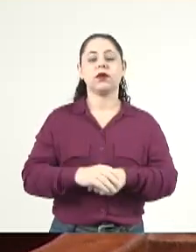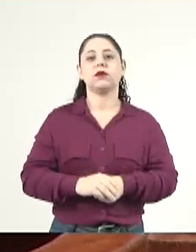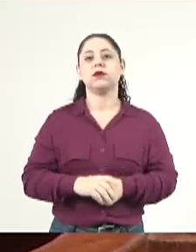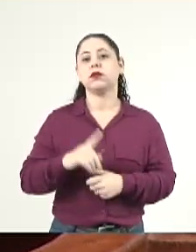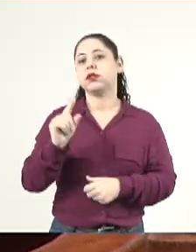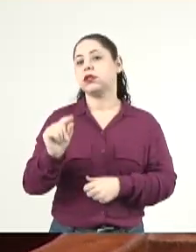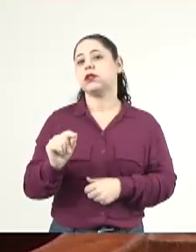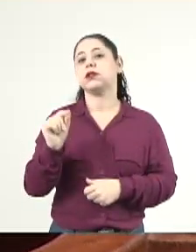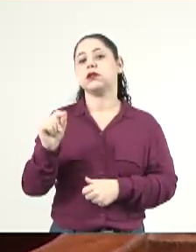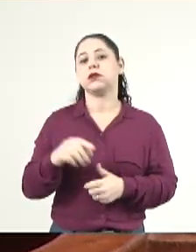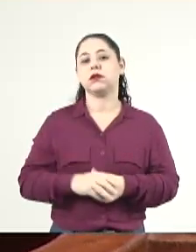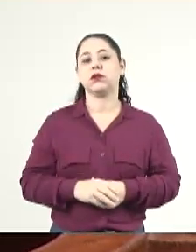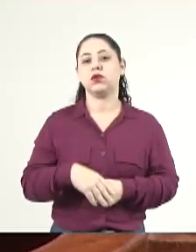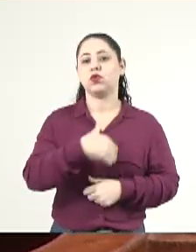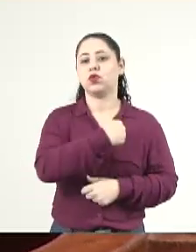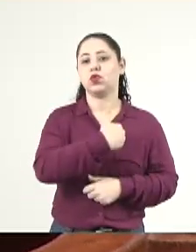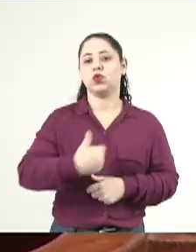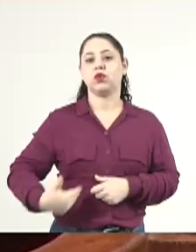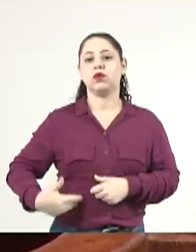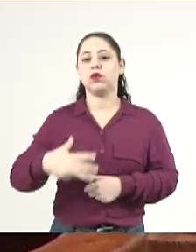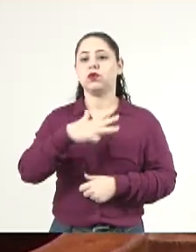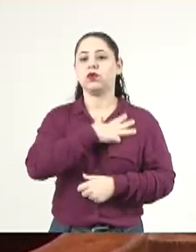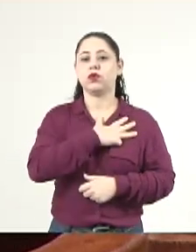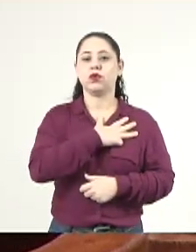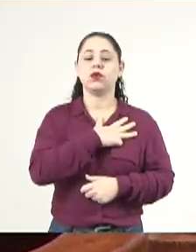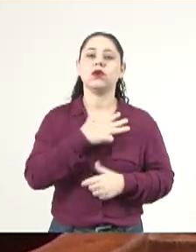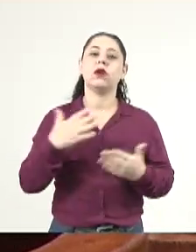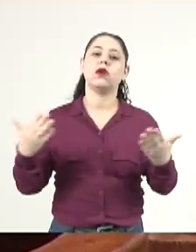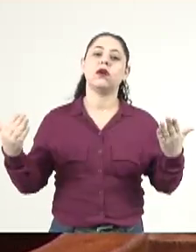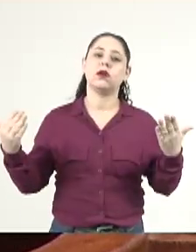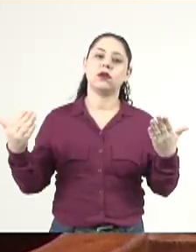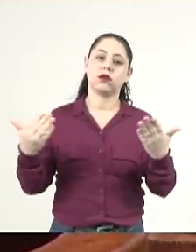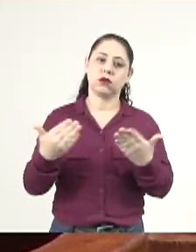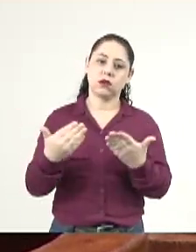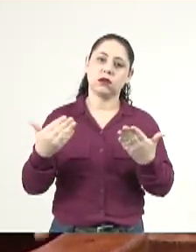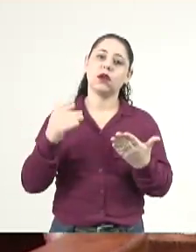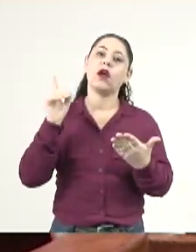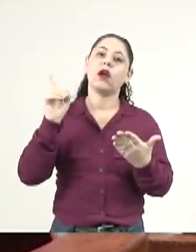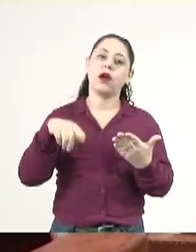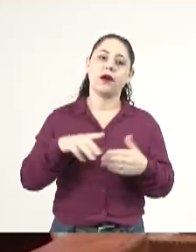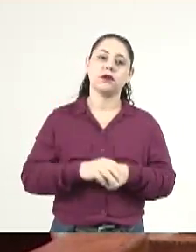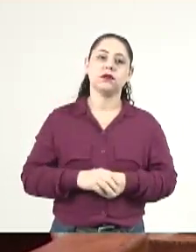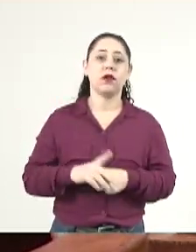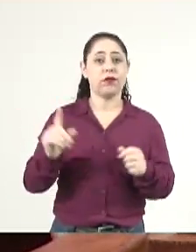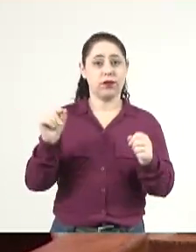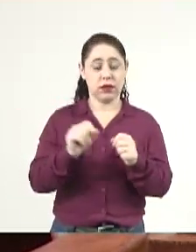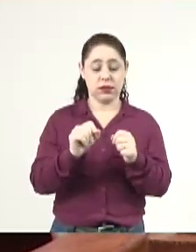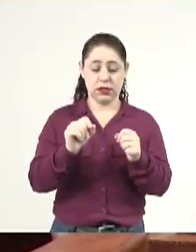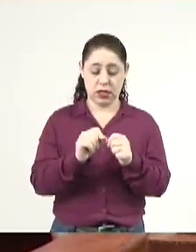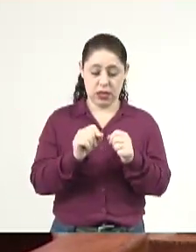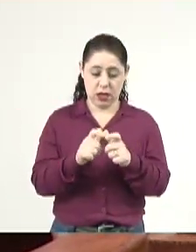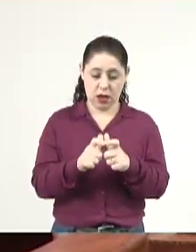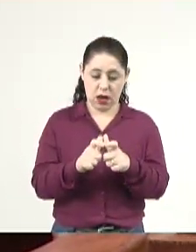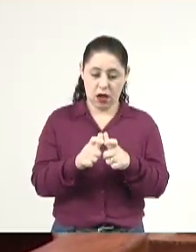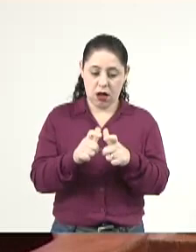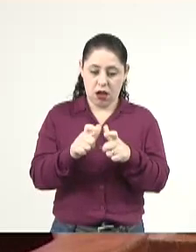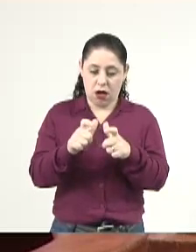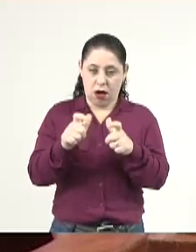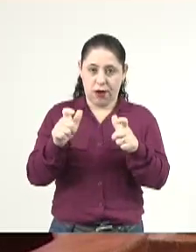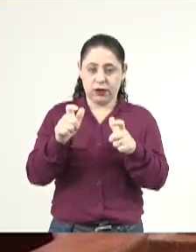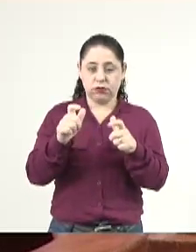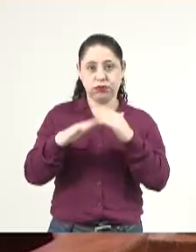que o governo Lula está implementando, que é a de fazer crescer a